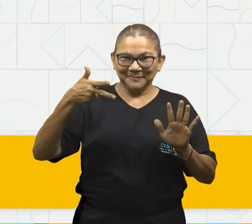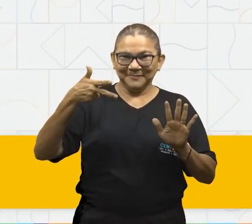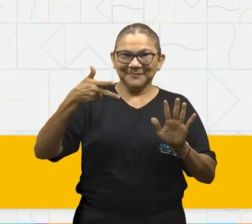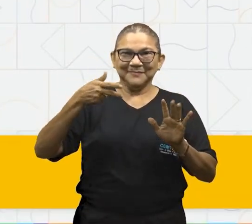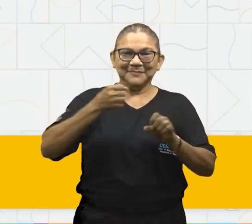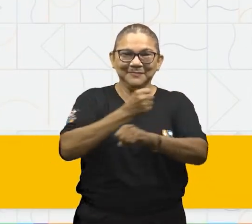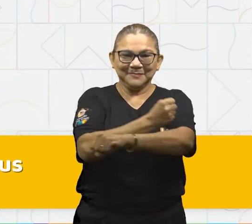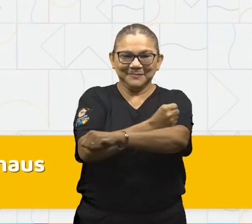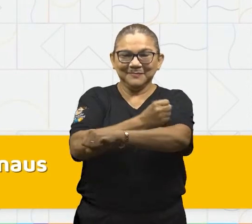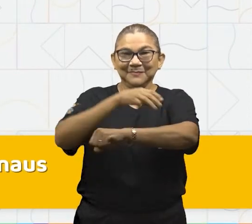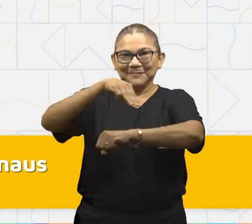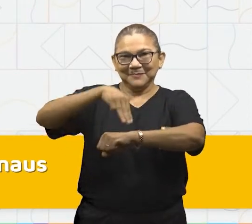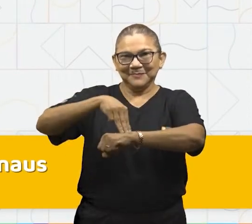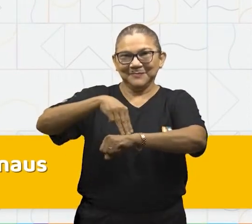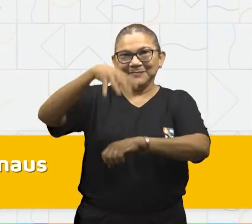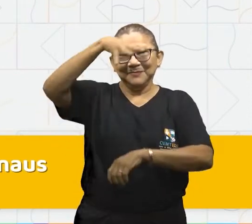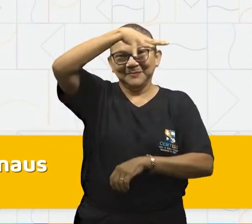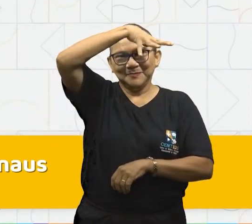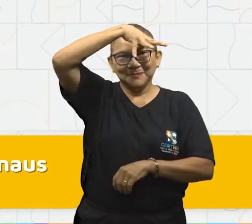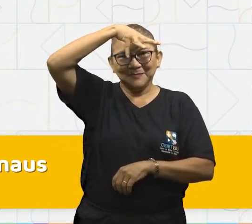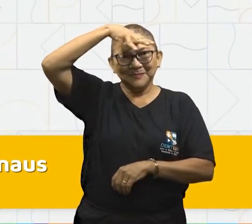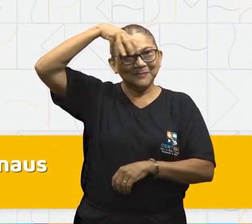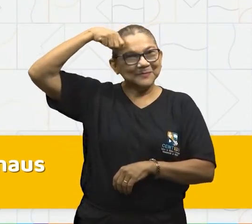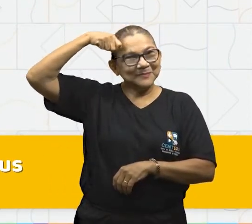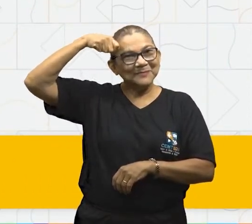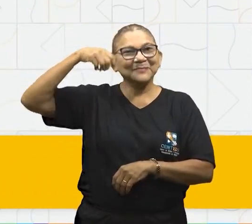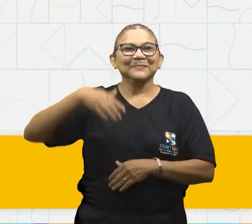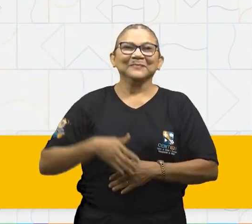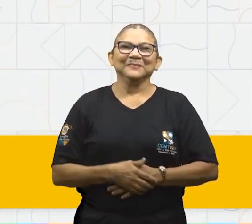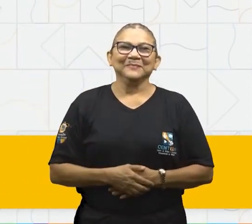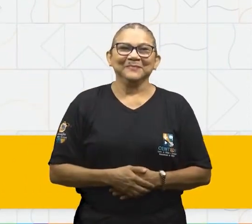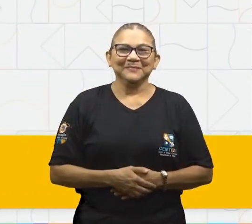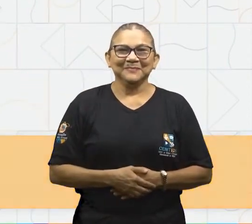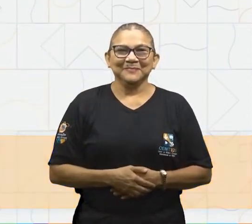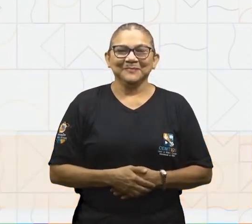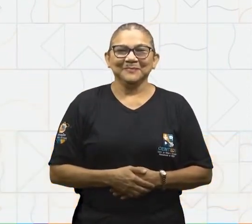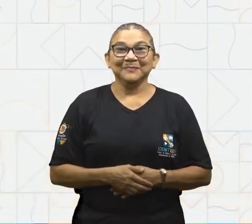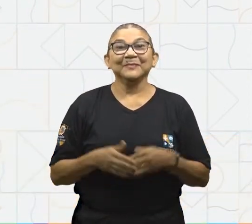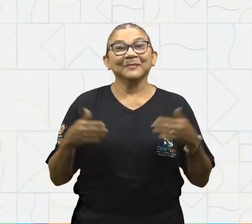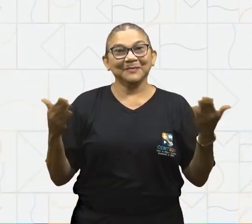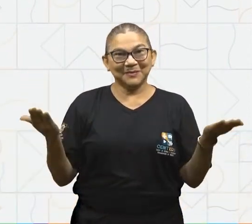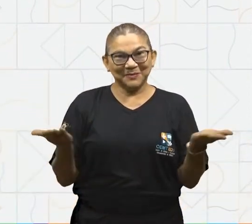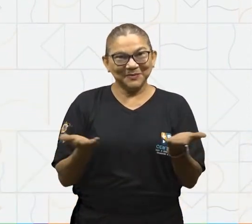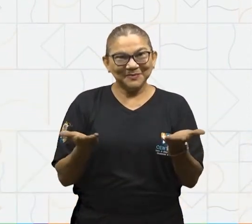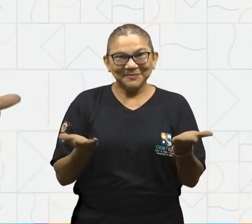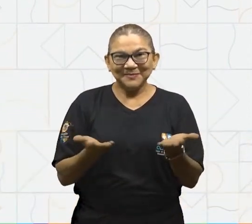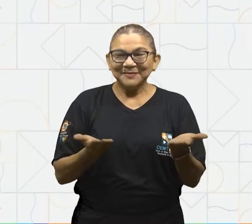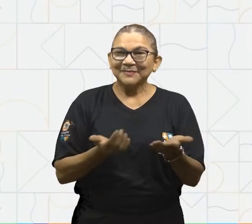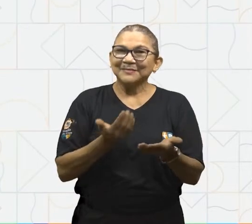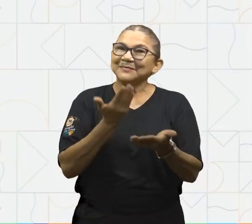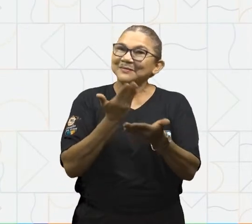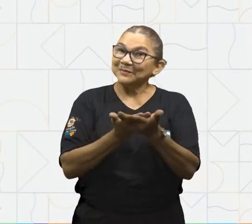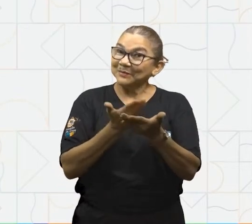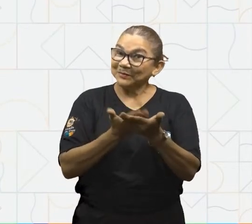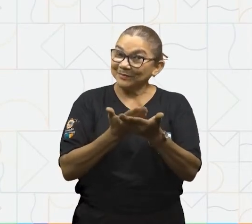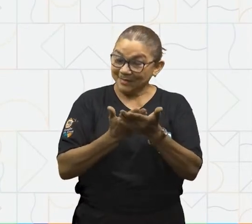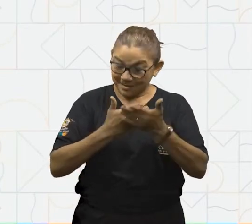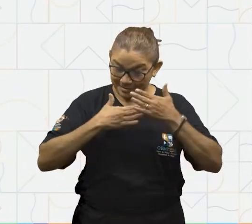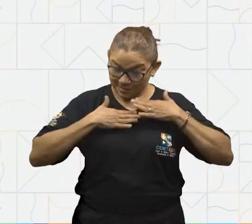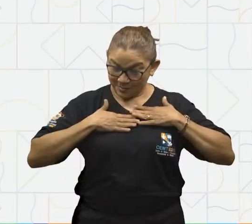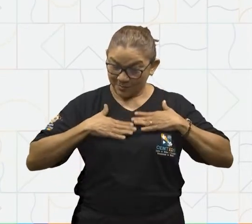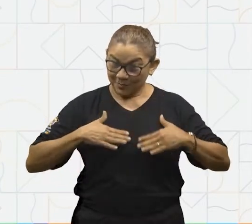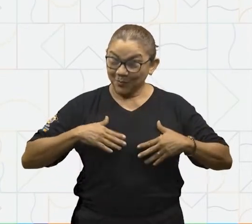do Centro de Mídias e Tecnologias Educacionais da CEMED Manaus. Hoje iremos estudar sobre o corpo humano,